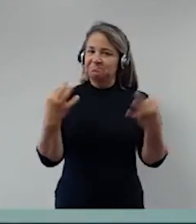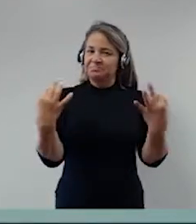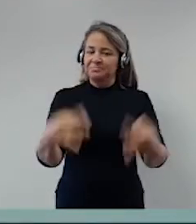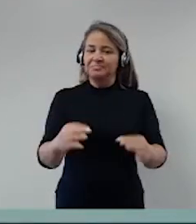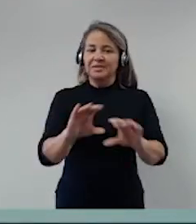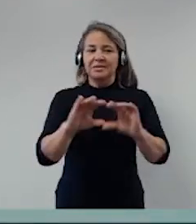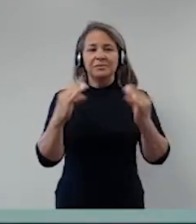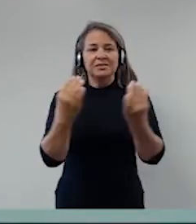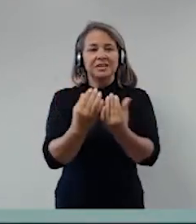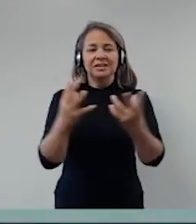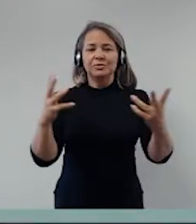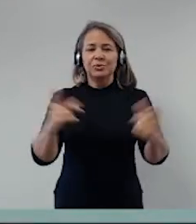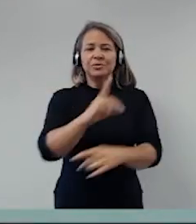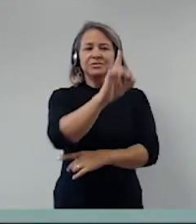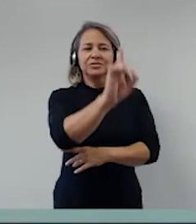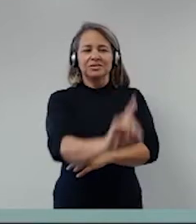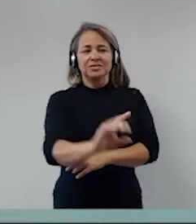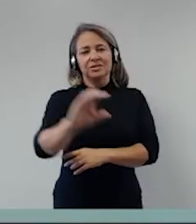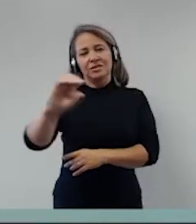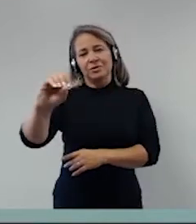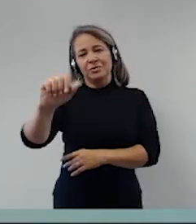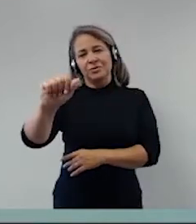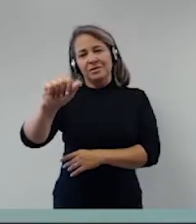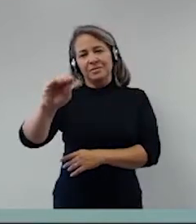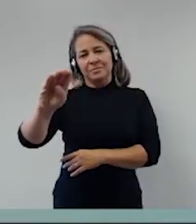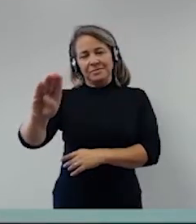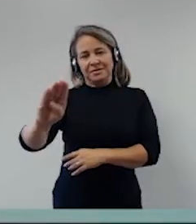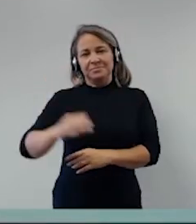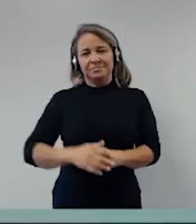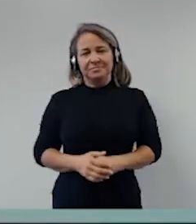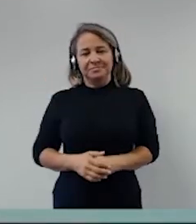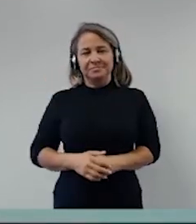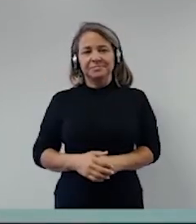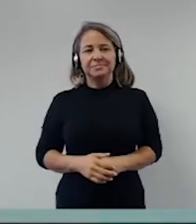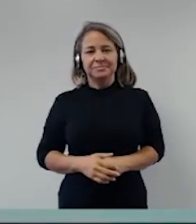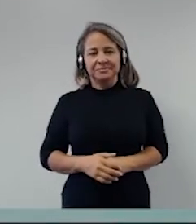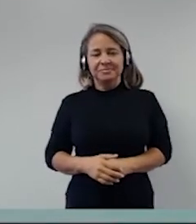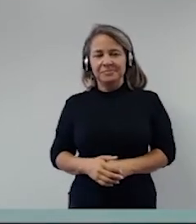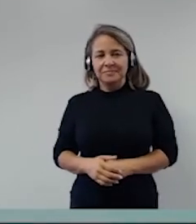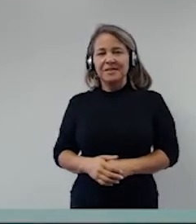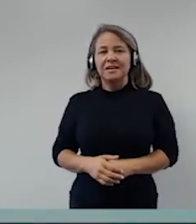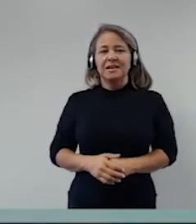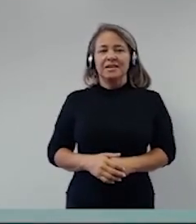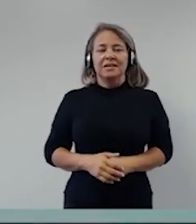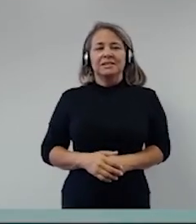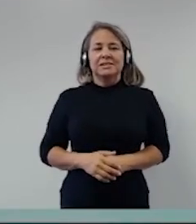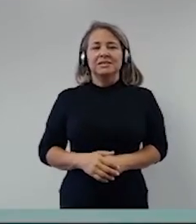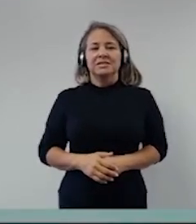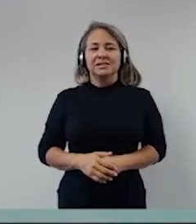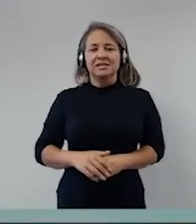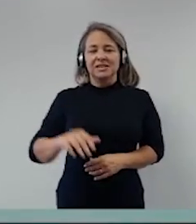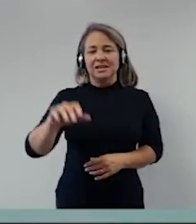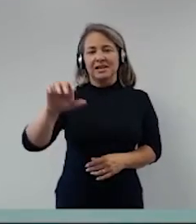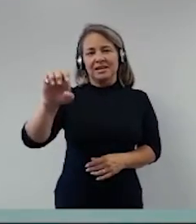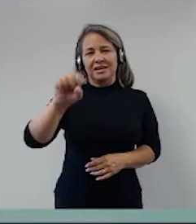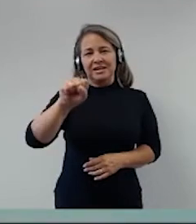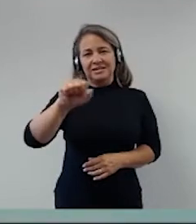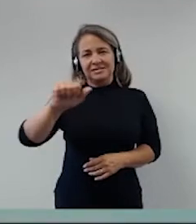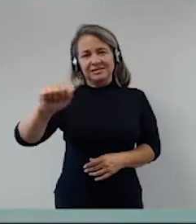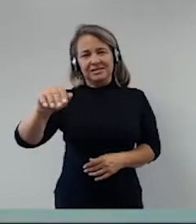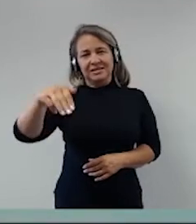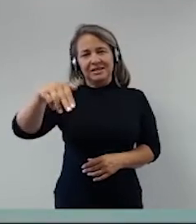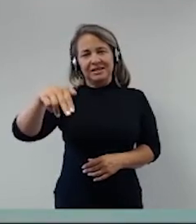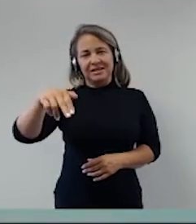toda a diretoria da OAB. Então, Rony Preus Duarte, com a ESA Nacional, e